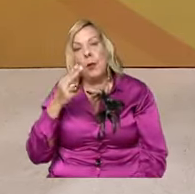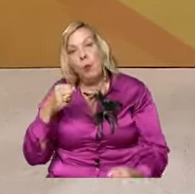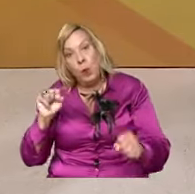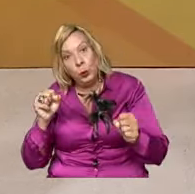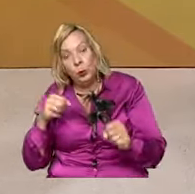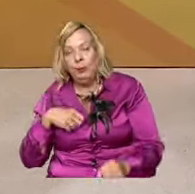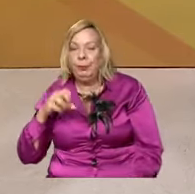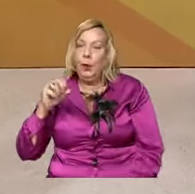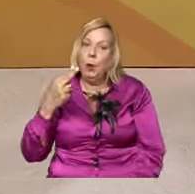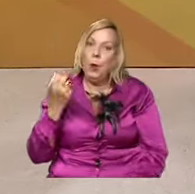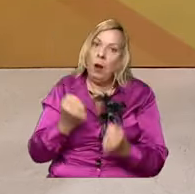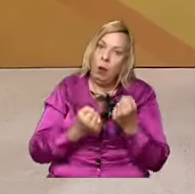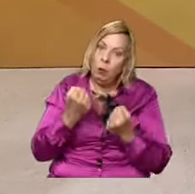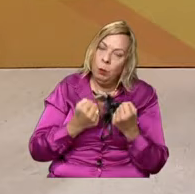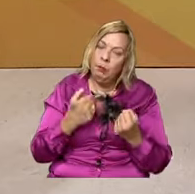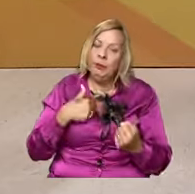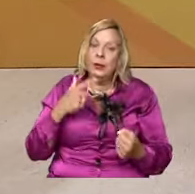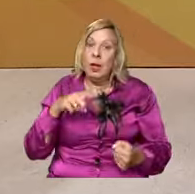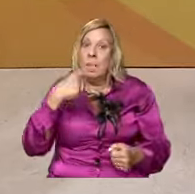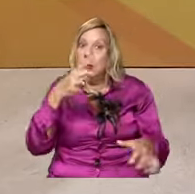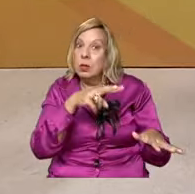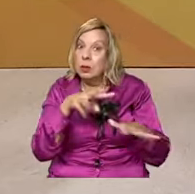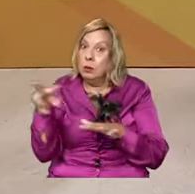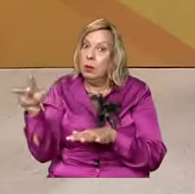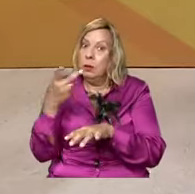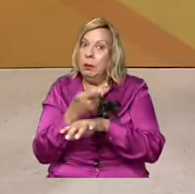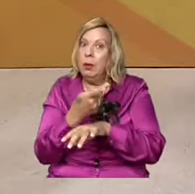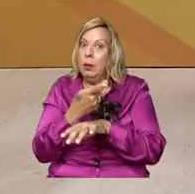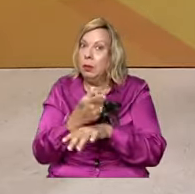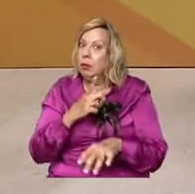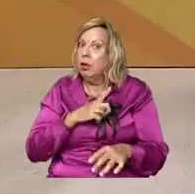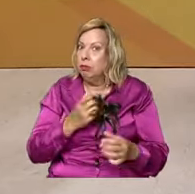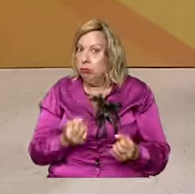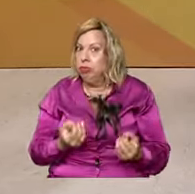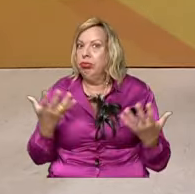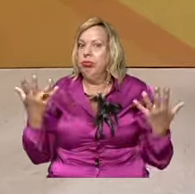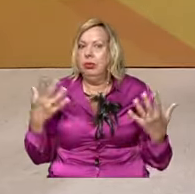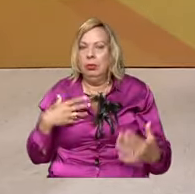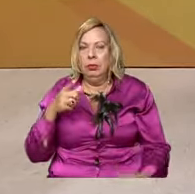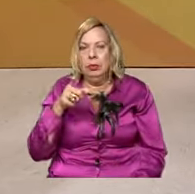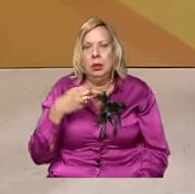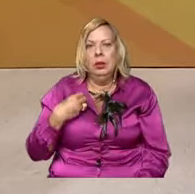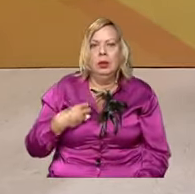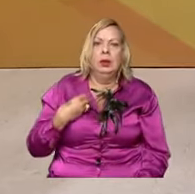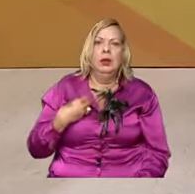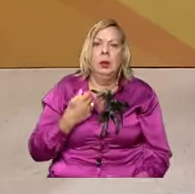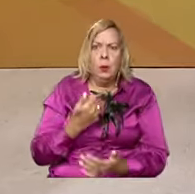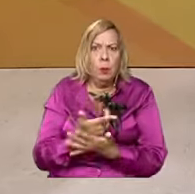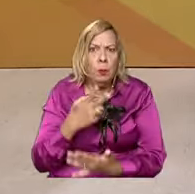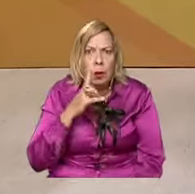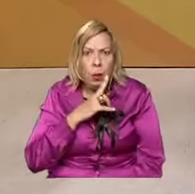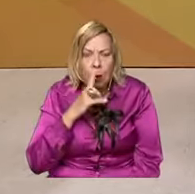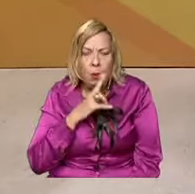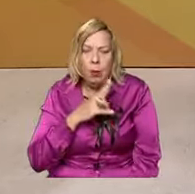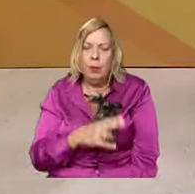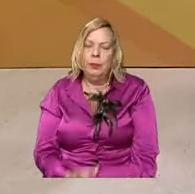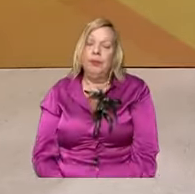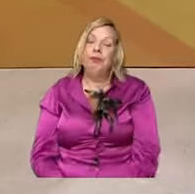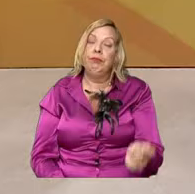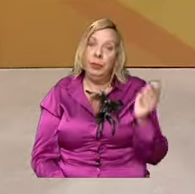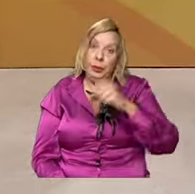Essa é a premiação da semana que vem, que tá, ó, bombando. Já garanta a sua participação para quem sabe você também se